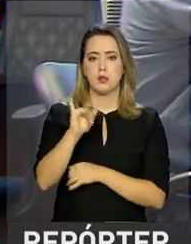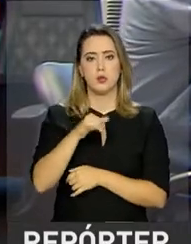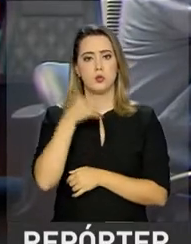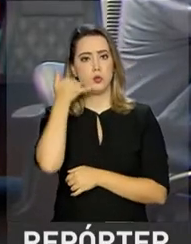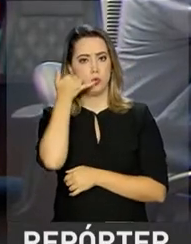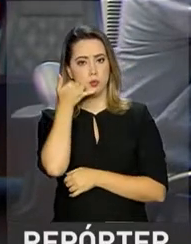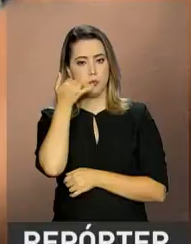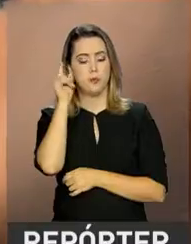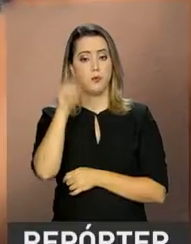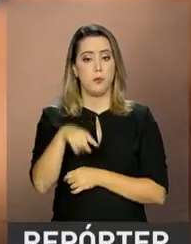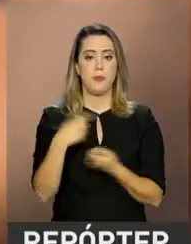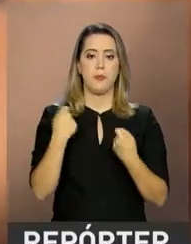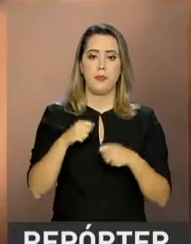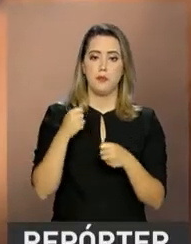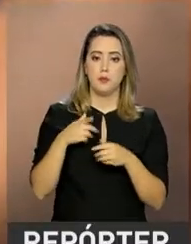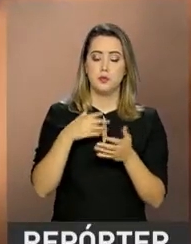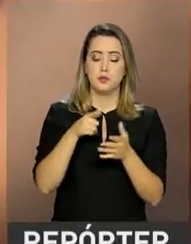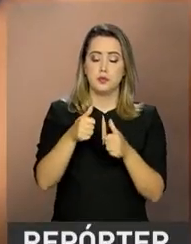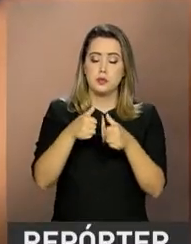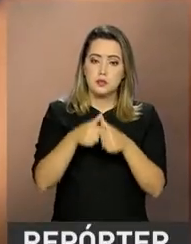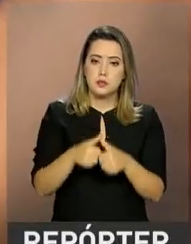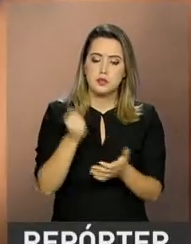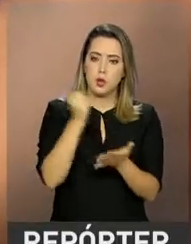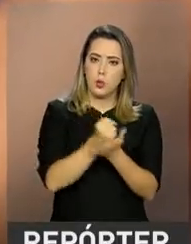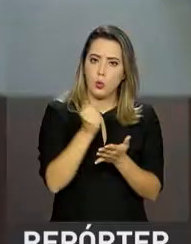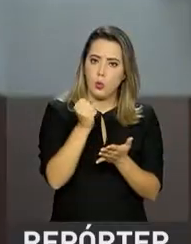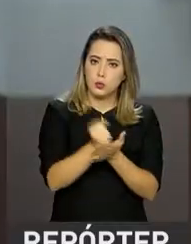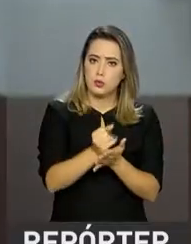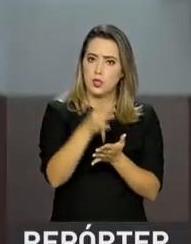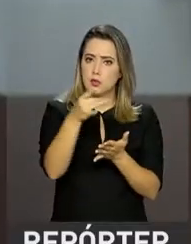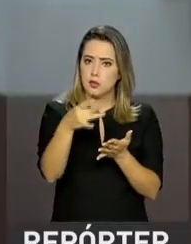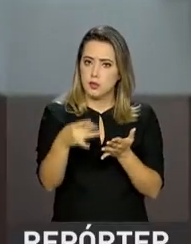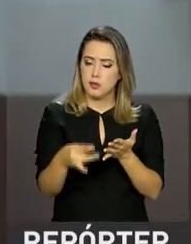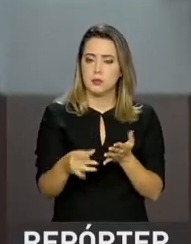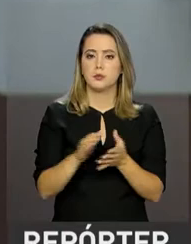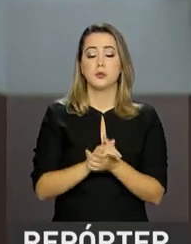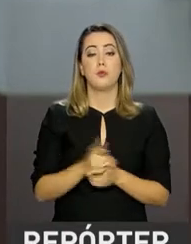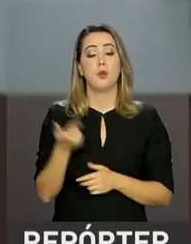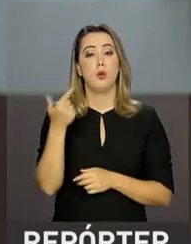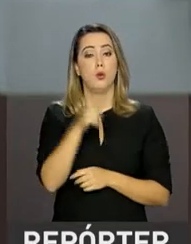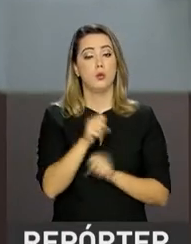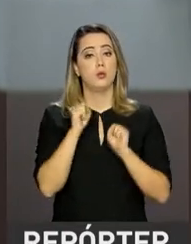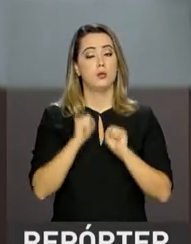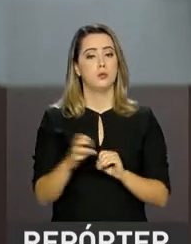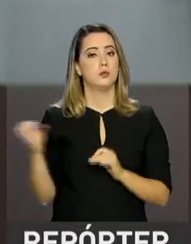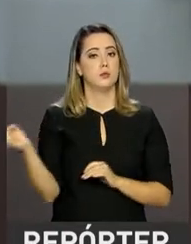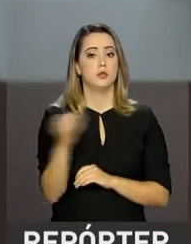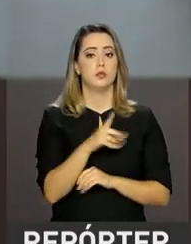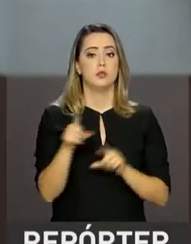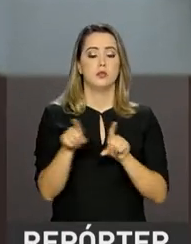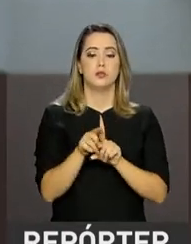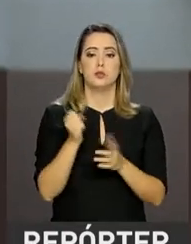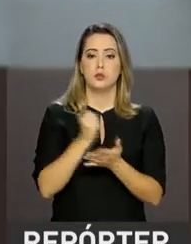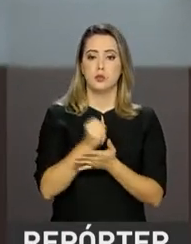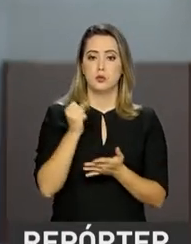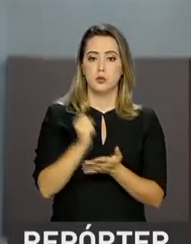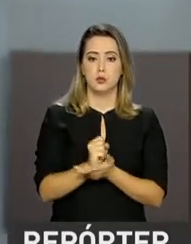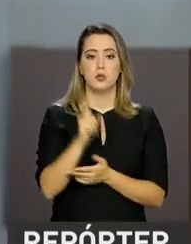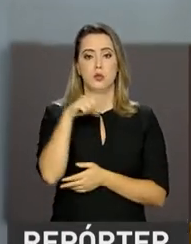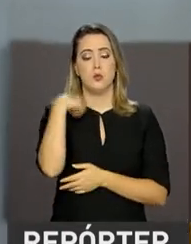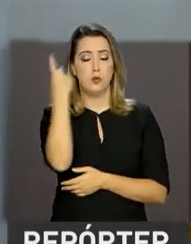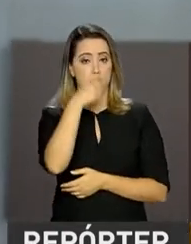telefone, por exemplo, deverá estar no contrato de trabalho. Uma outra possibilidade nova de contratação é o